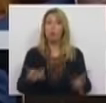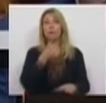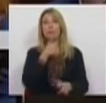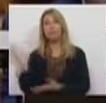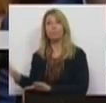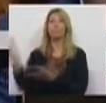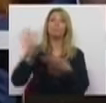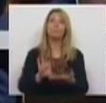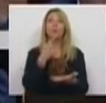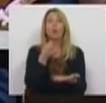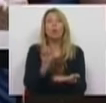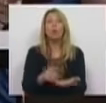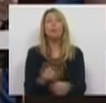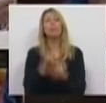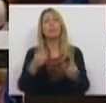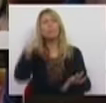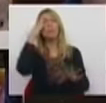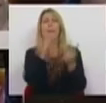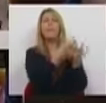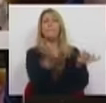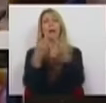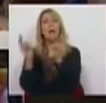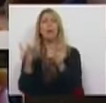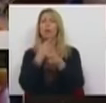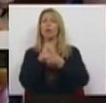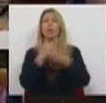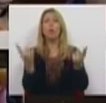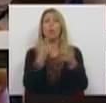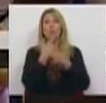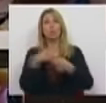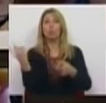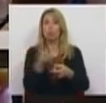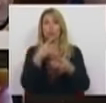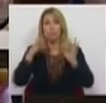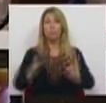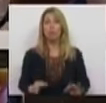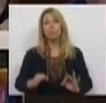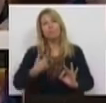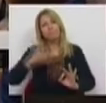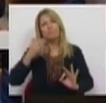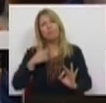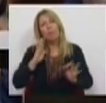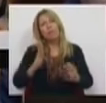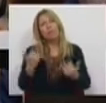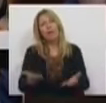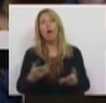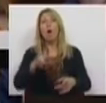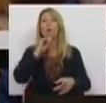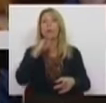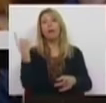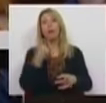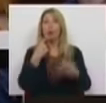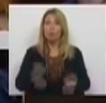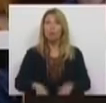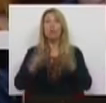acho que todas as bancadas merecem uma oportunidade de refletir um pouco melhor sobre elas, para nós conseguirmos uma unanimidade